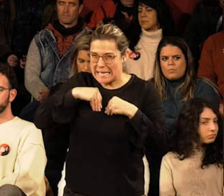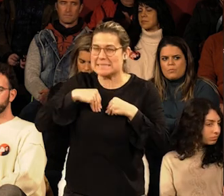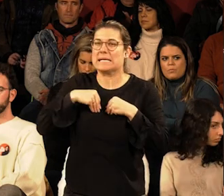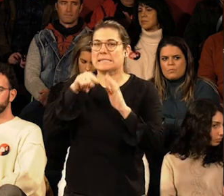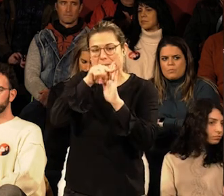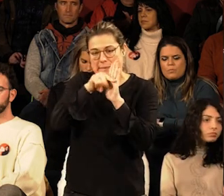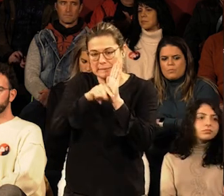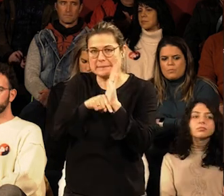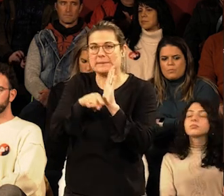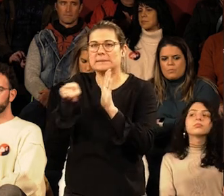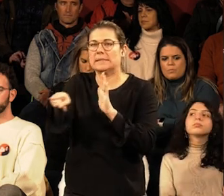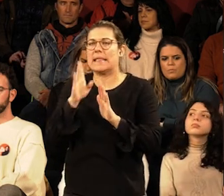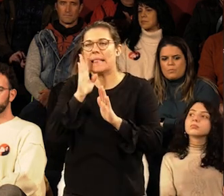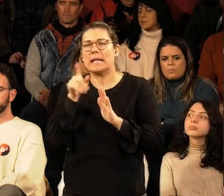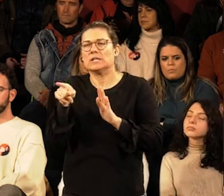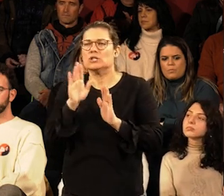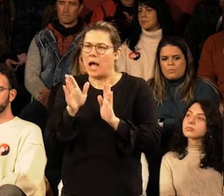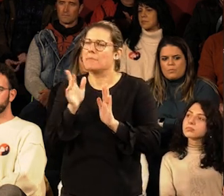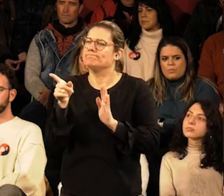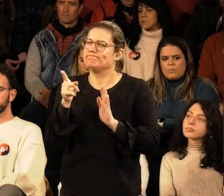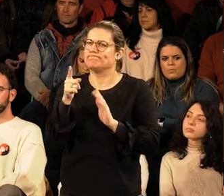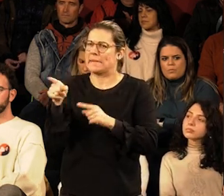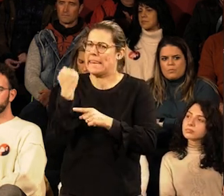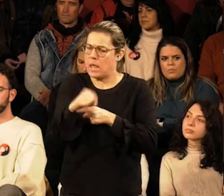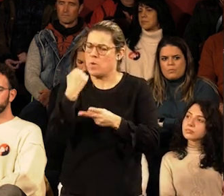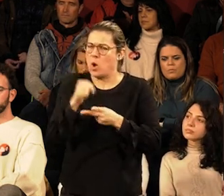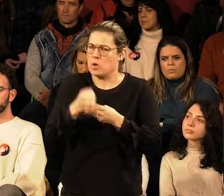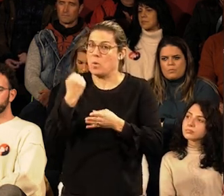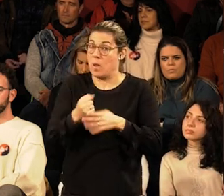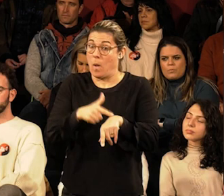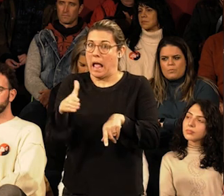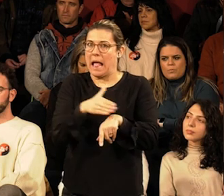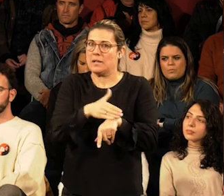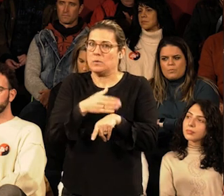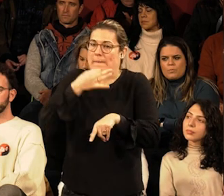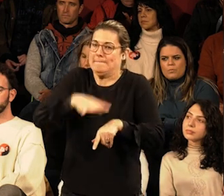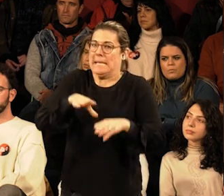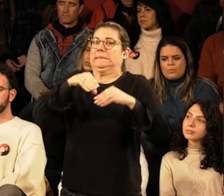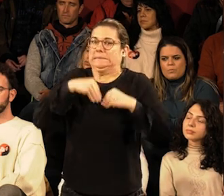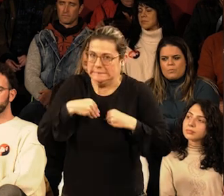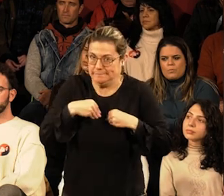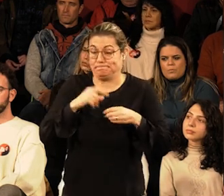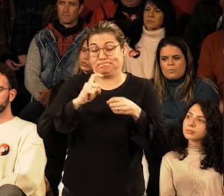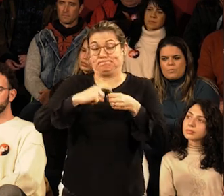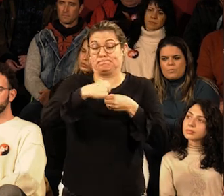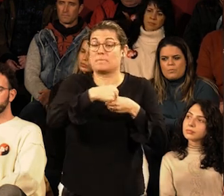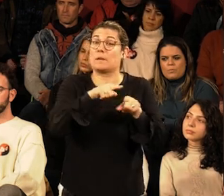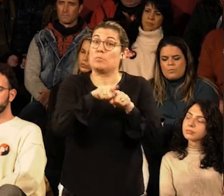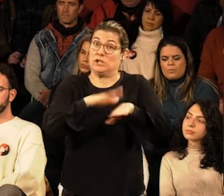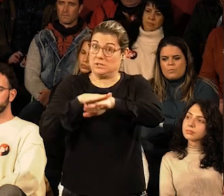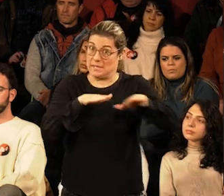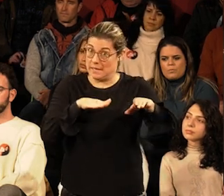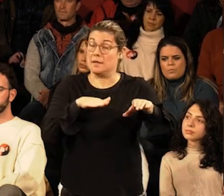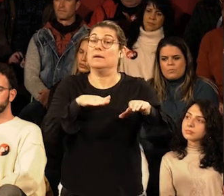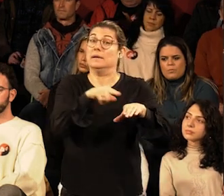muito vinha expressamente rejeitando da geringonça e da